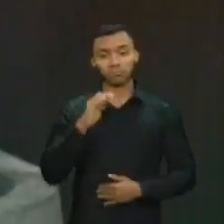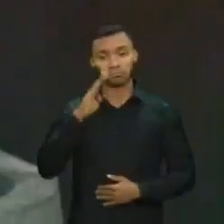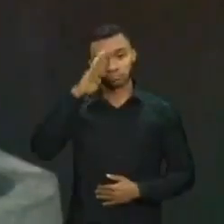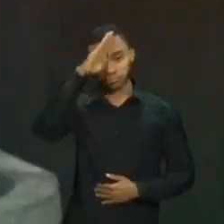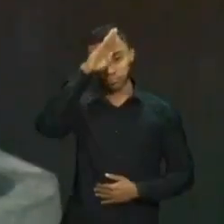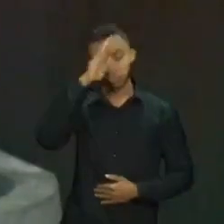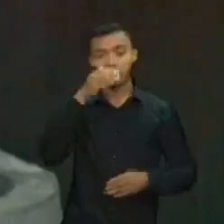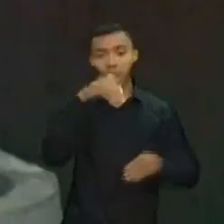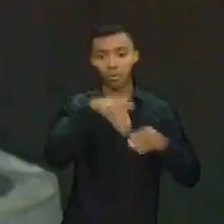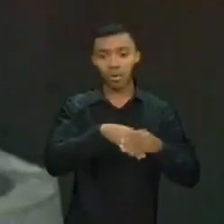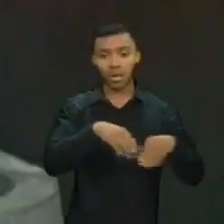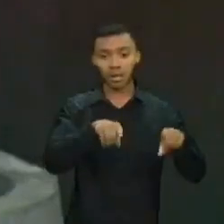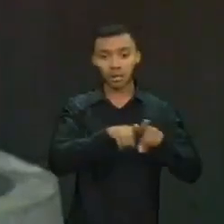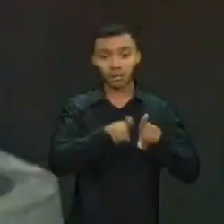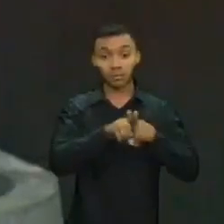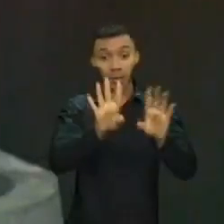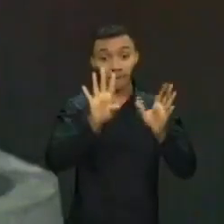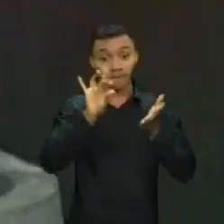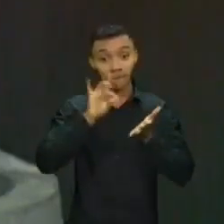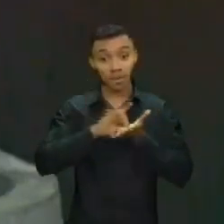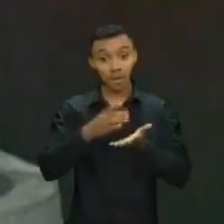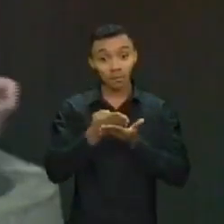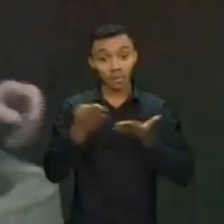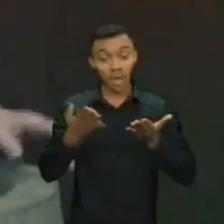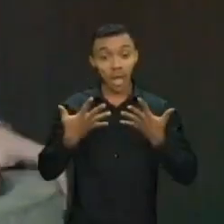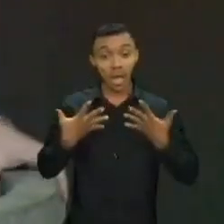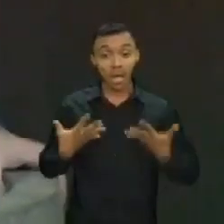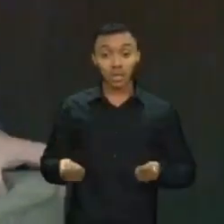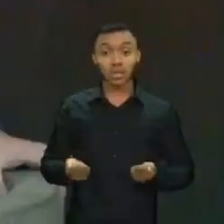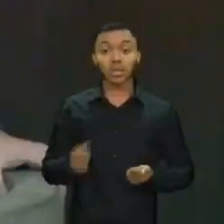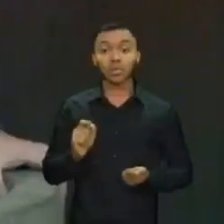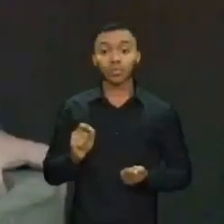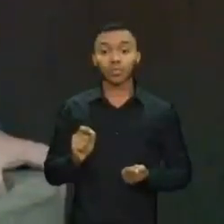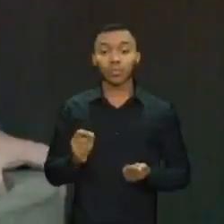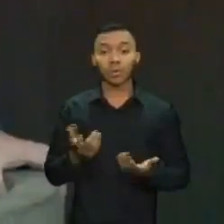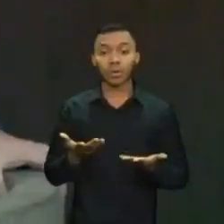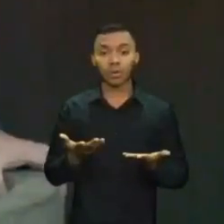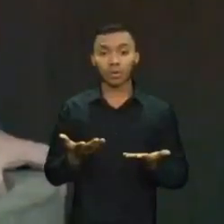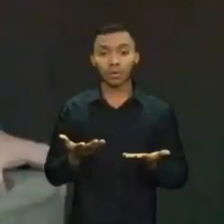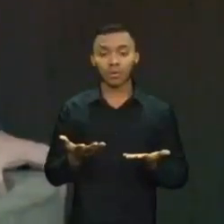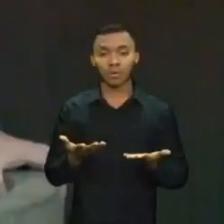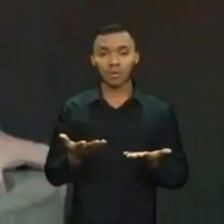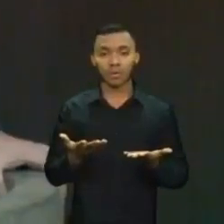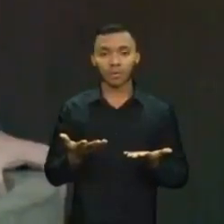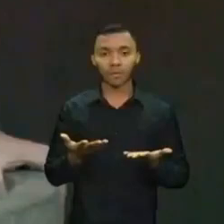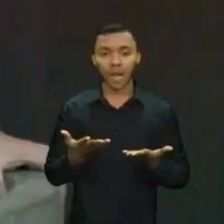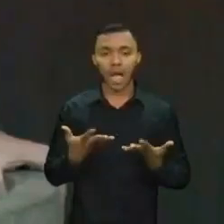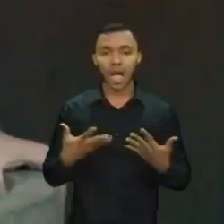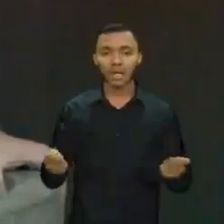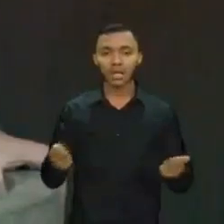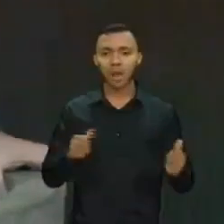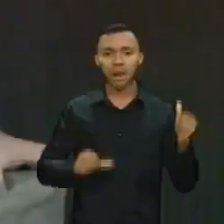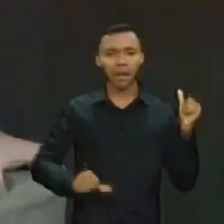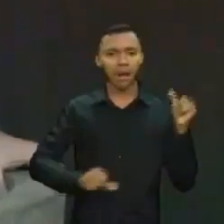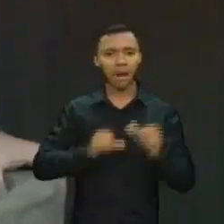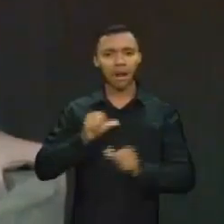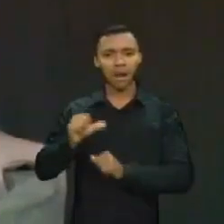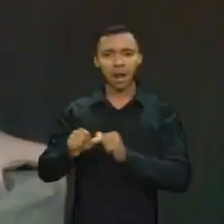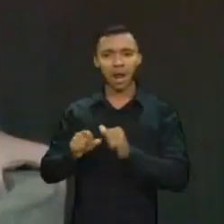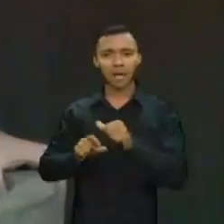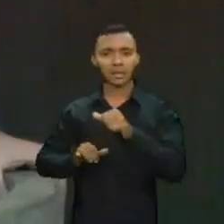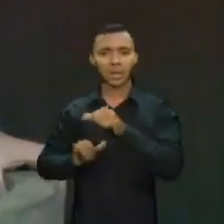não autoriza uma ruptura institucional e um golpe.